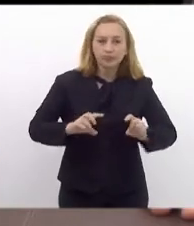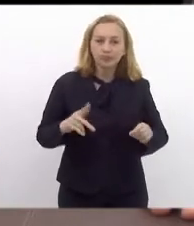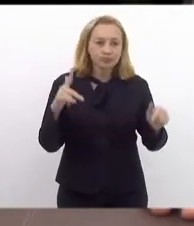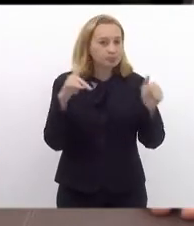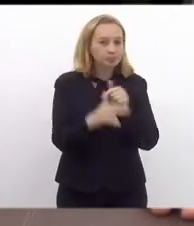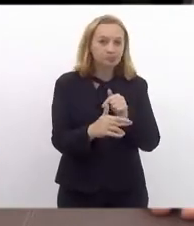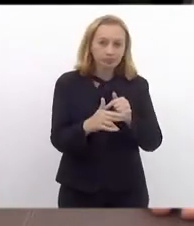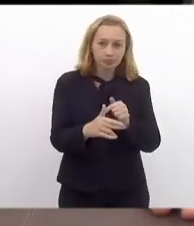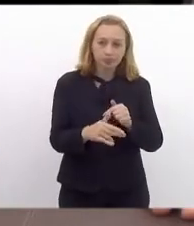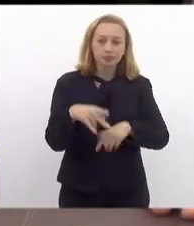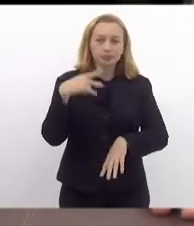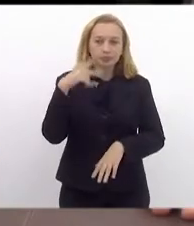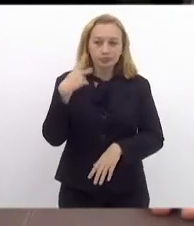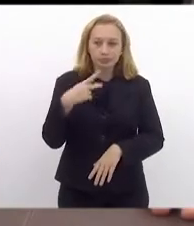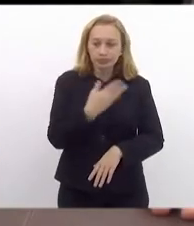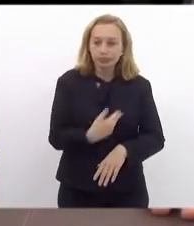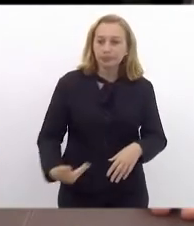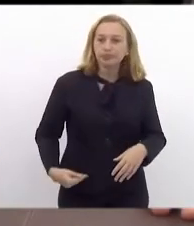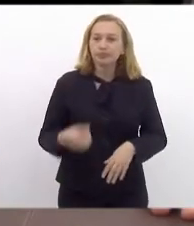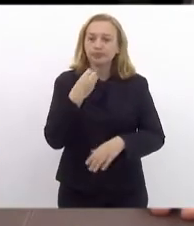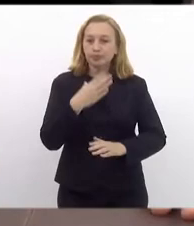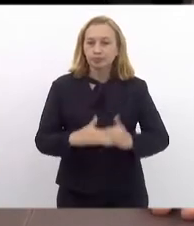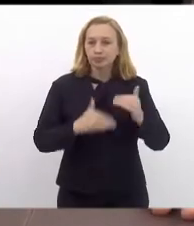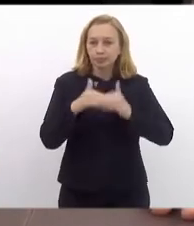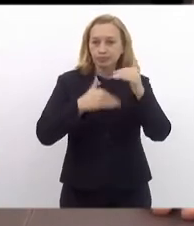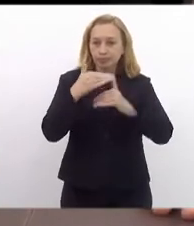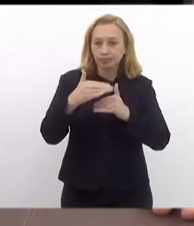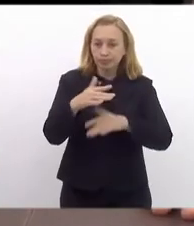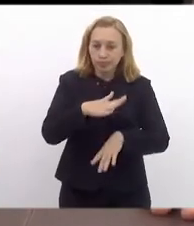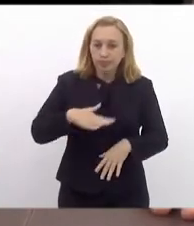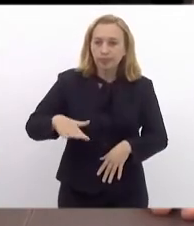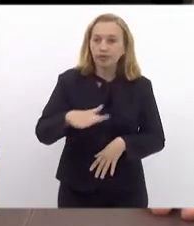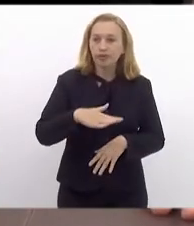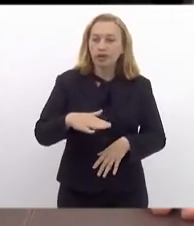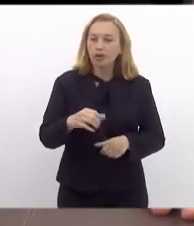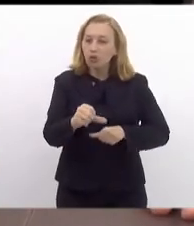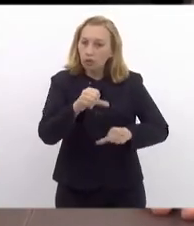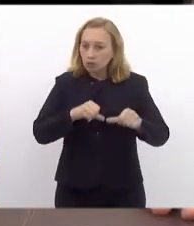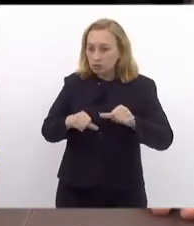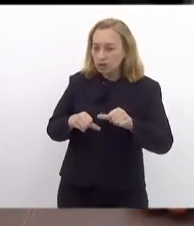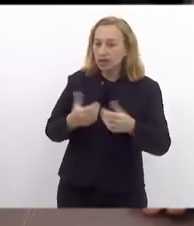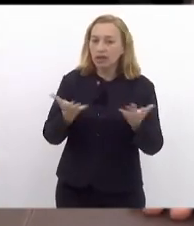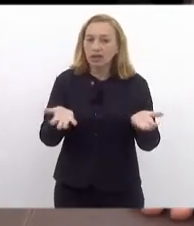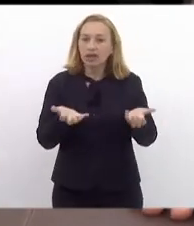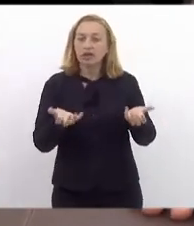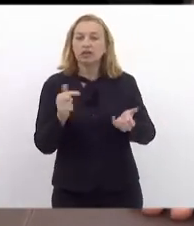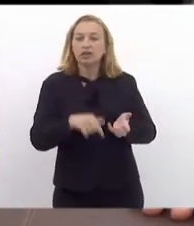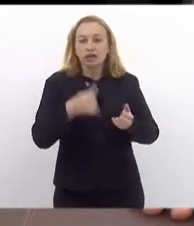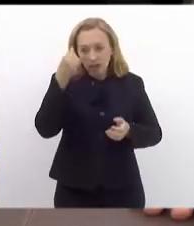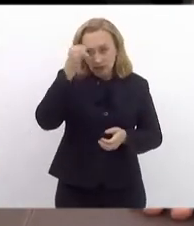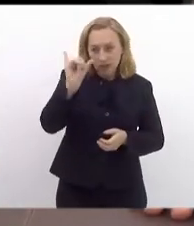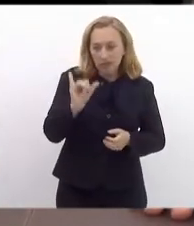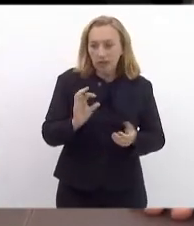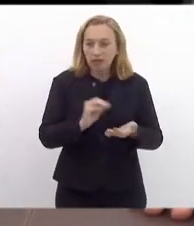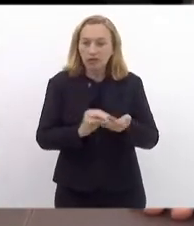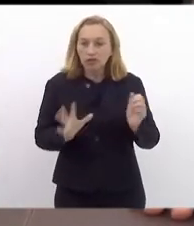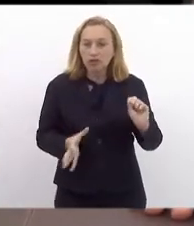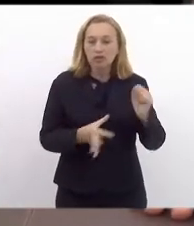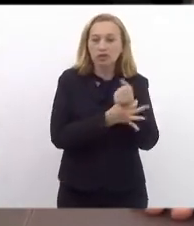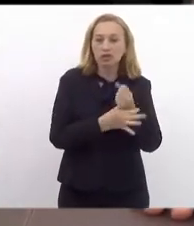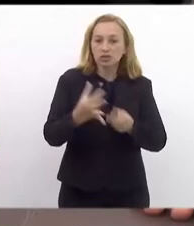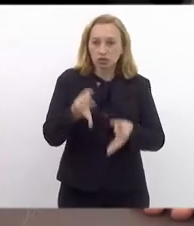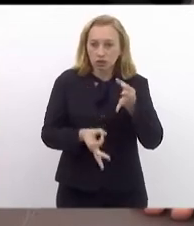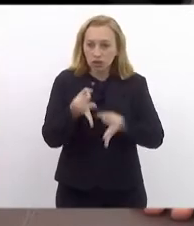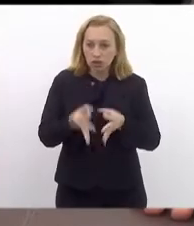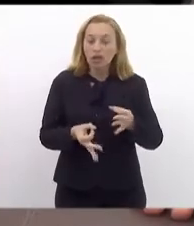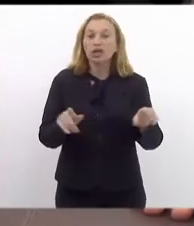a consecução de uma política pública que pode ser boa para o desenvolvimento do setor pelo contrário que nós queremos aqui a evitar em segurança jurídica